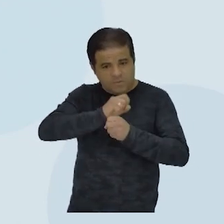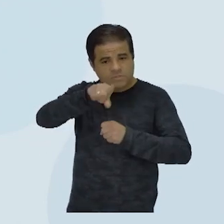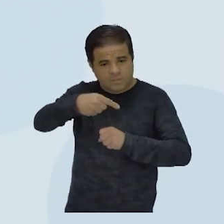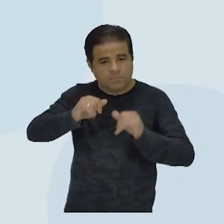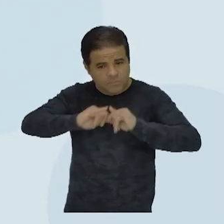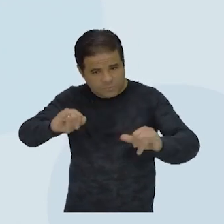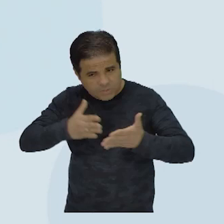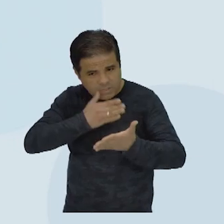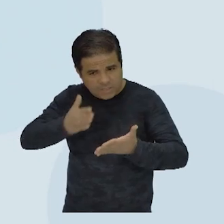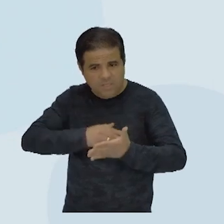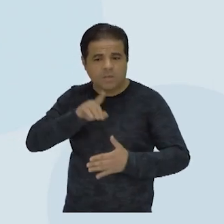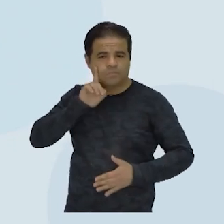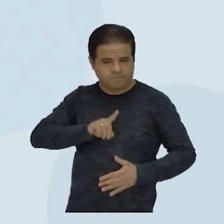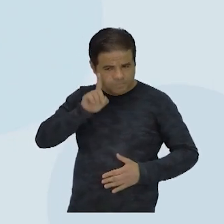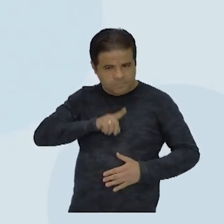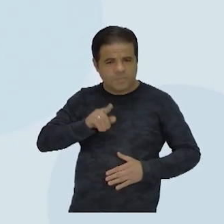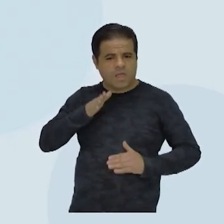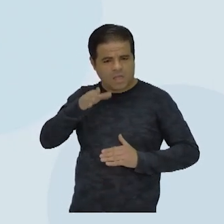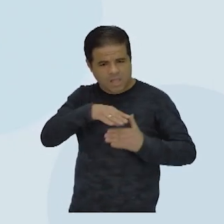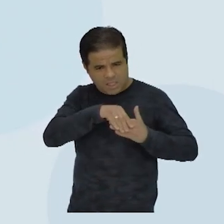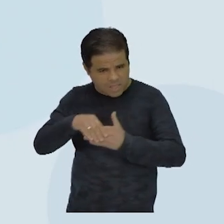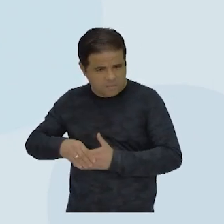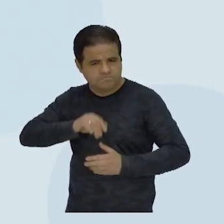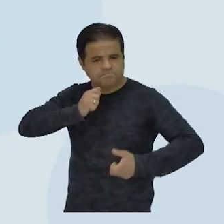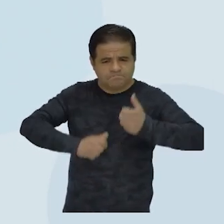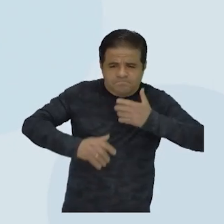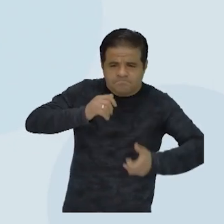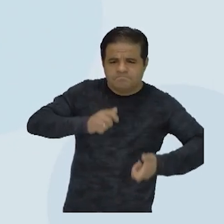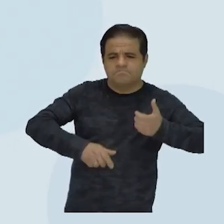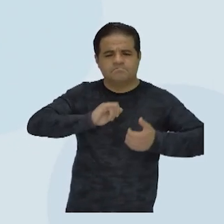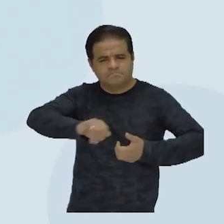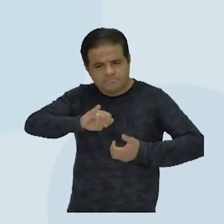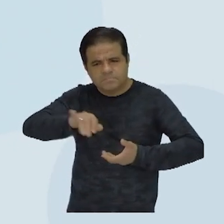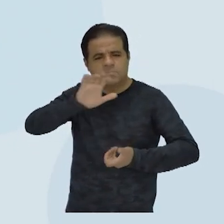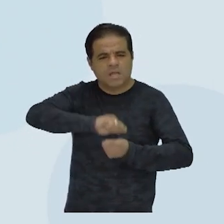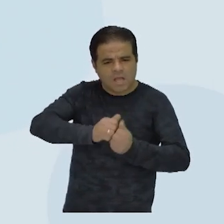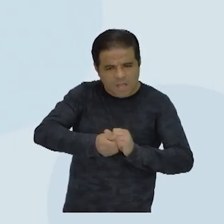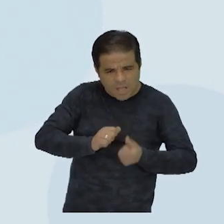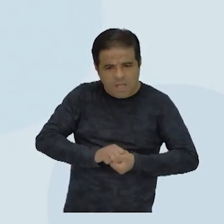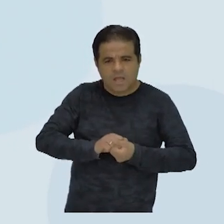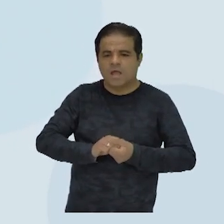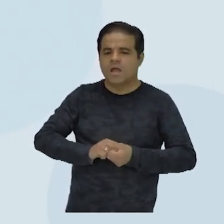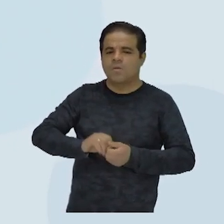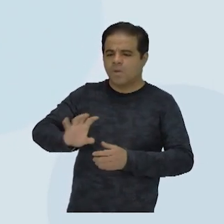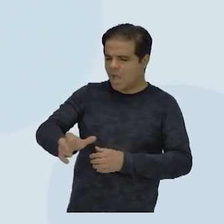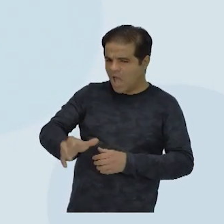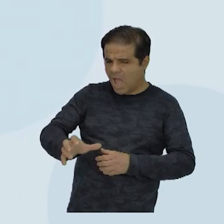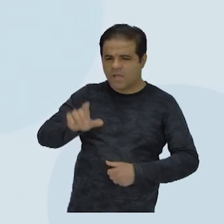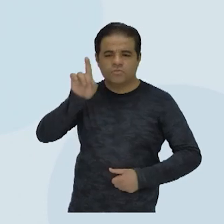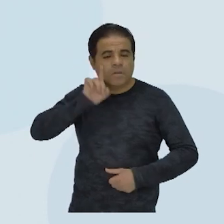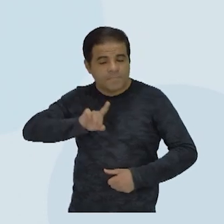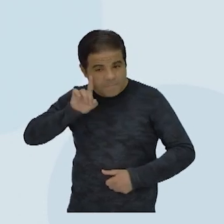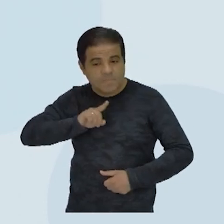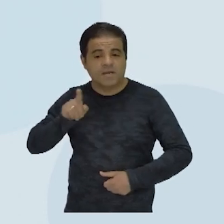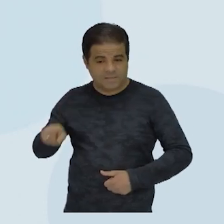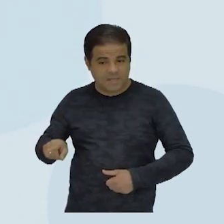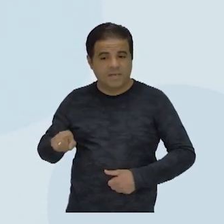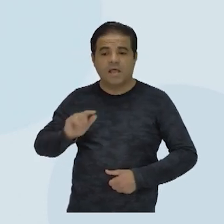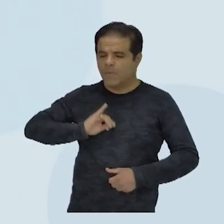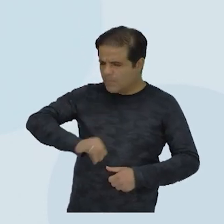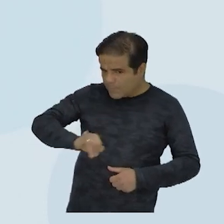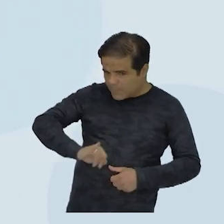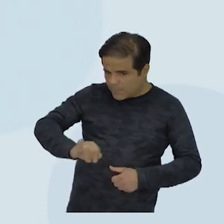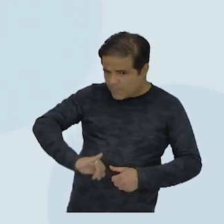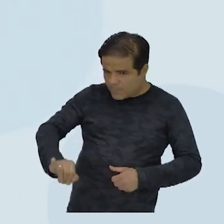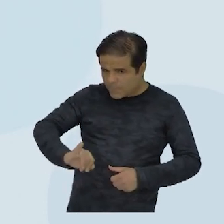americano Orson Welles dirigiu e narrou uma adaptação da obra em uma rádio americana. A narração